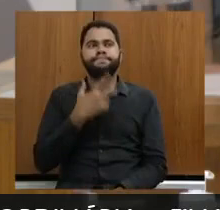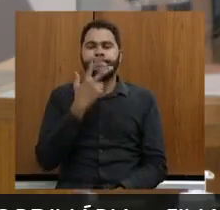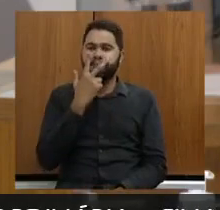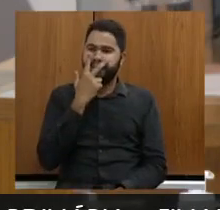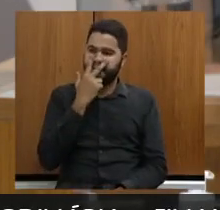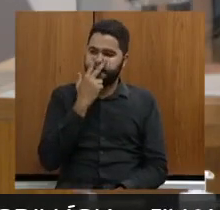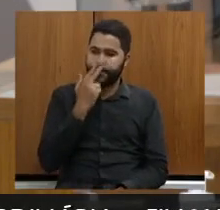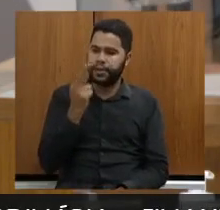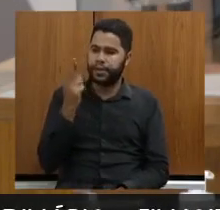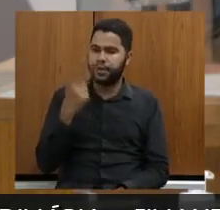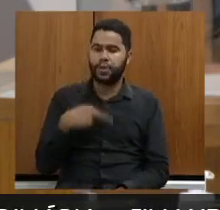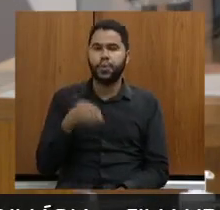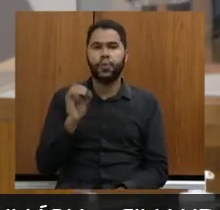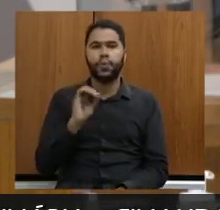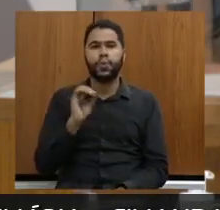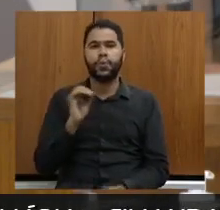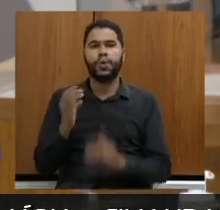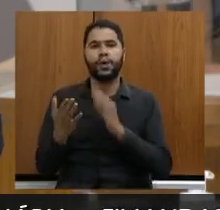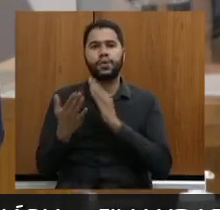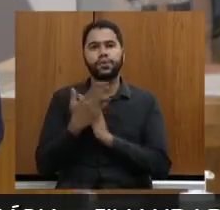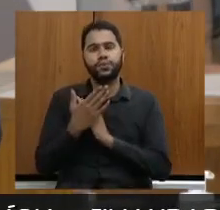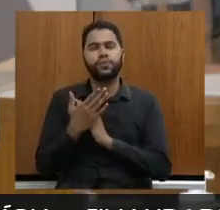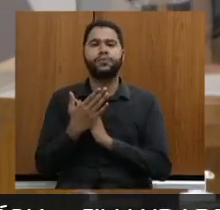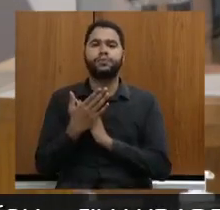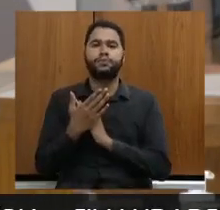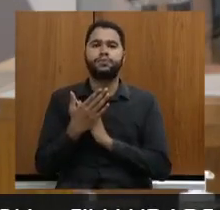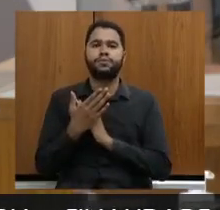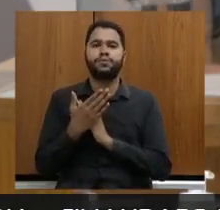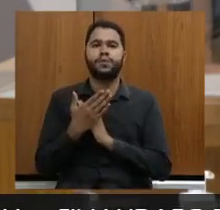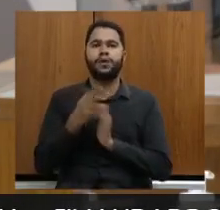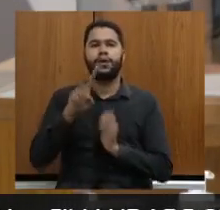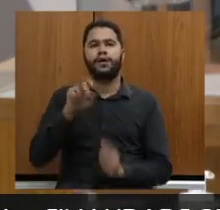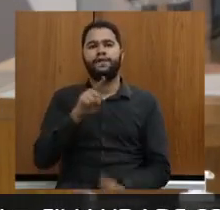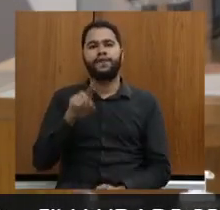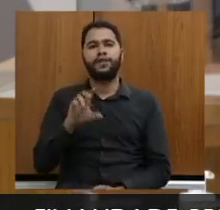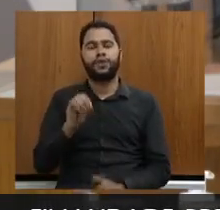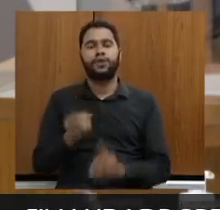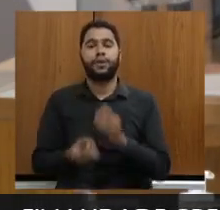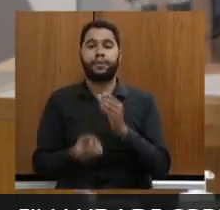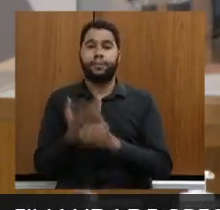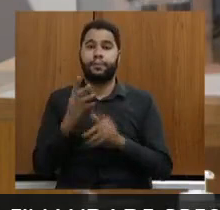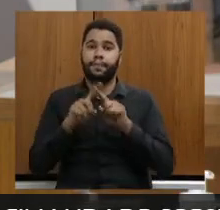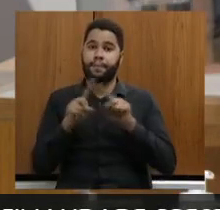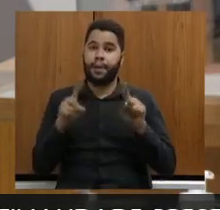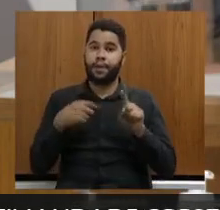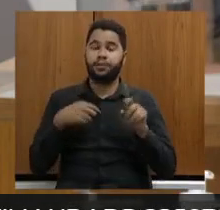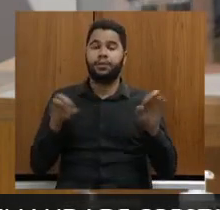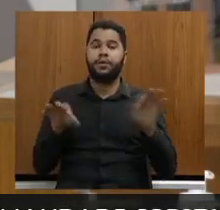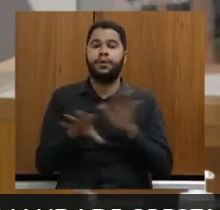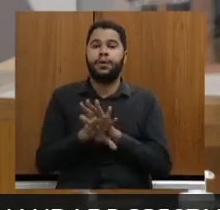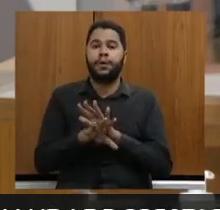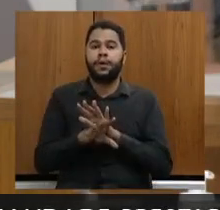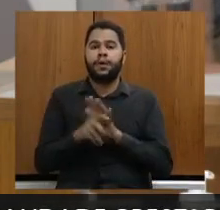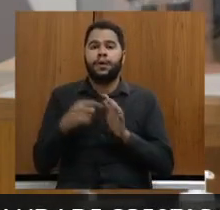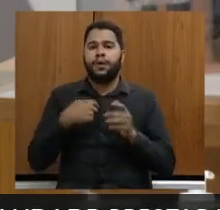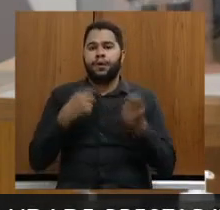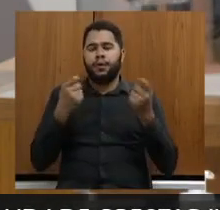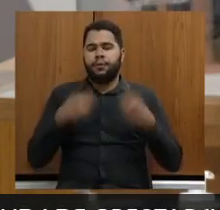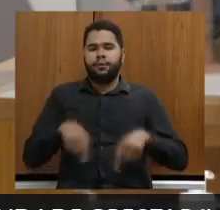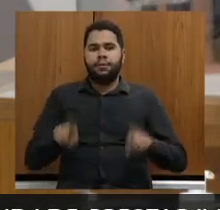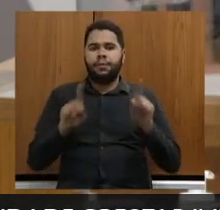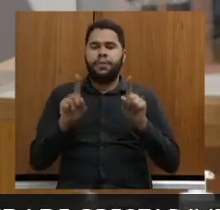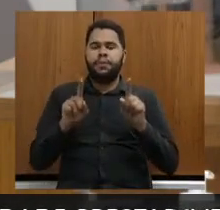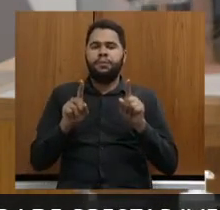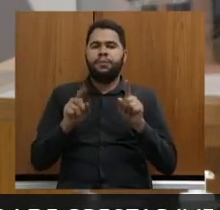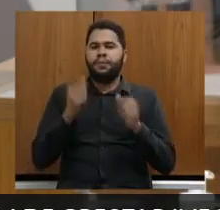não tá tendo essa resposta para ajudá-los e da vazão ativo que é produzido mas eu termino aqui secretária eu não preciso